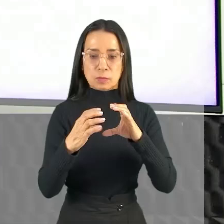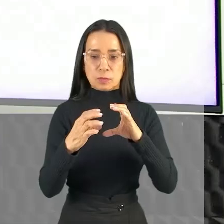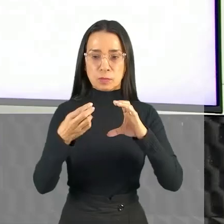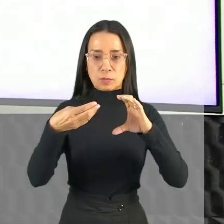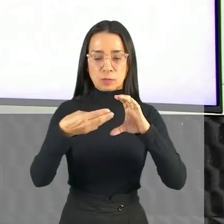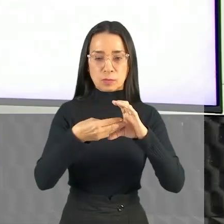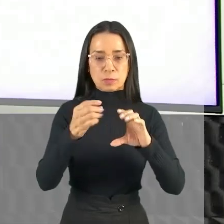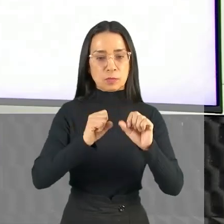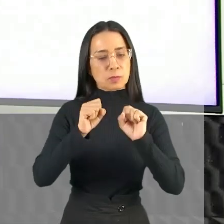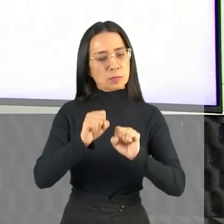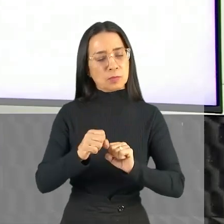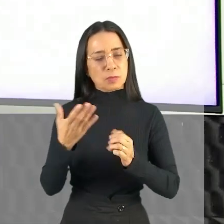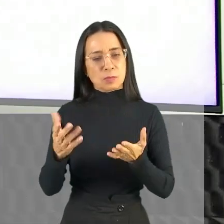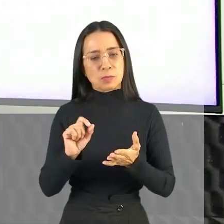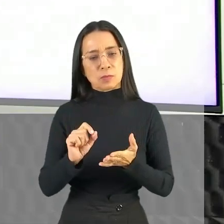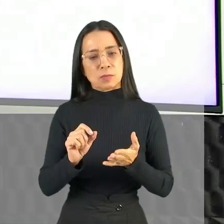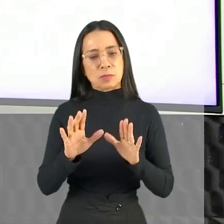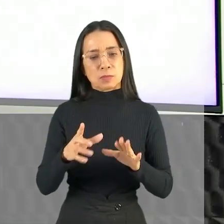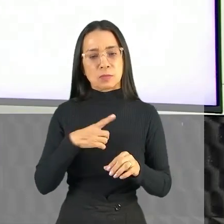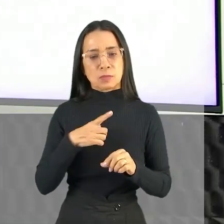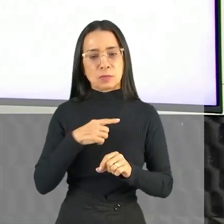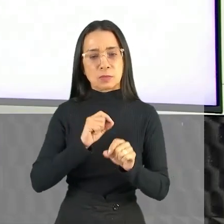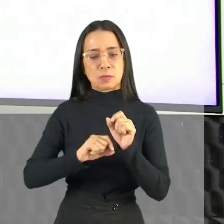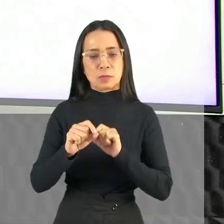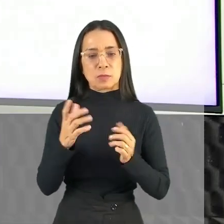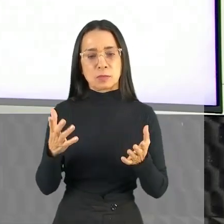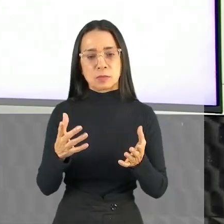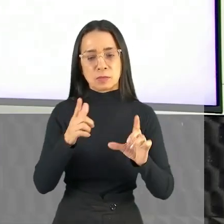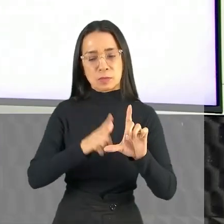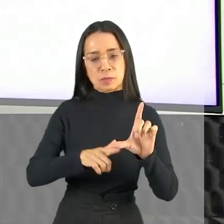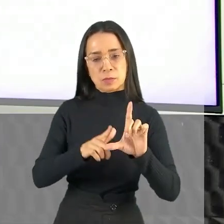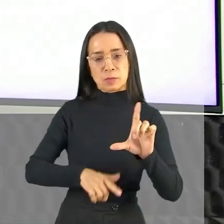Então, poderia até ser, mas tem uma coisa aqui interessante, que são as